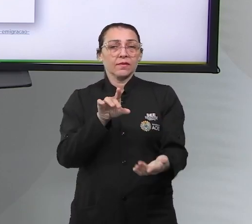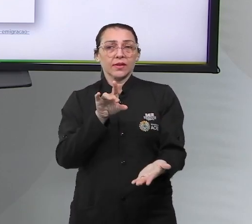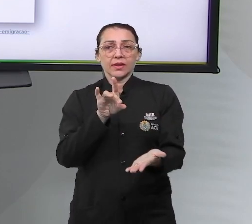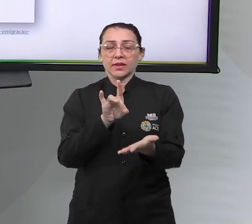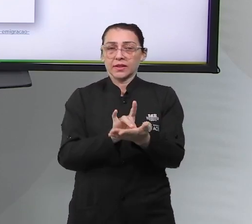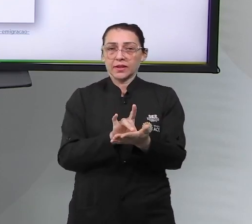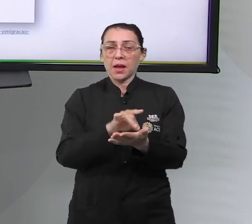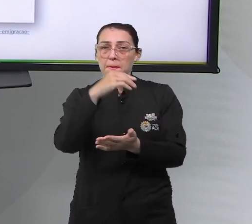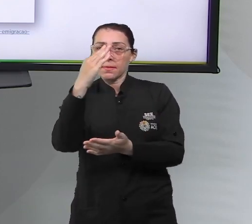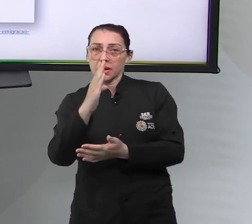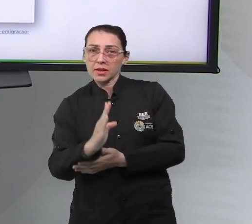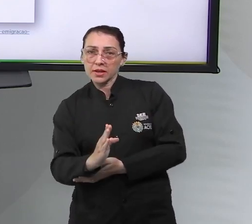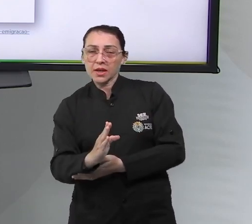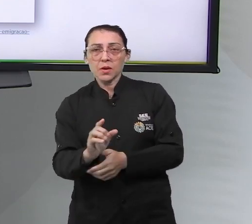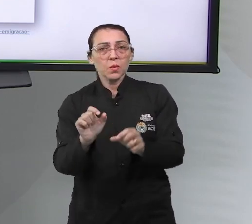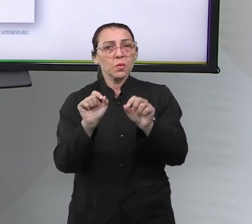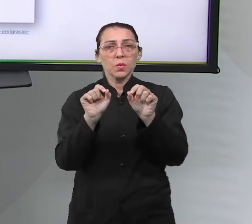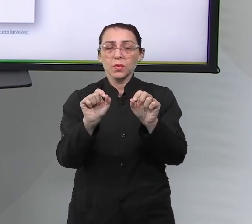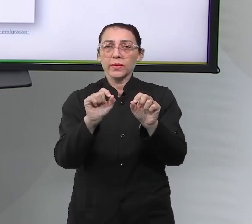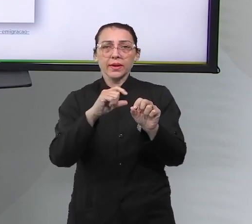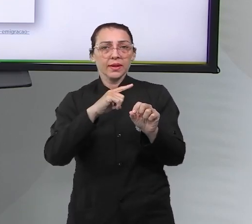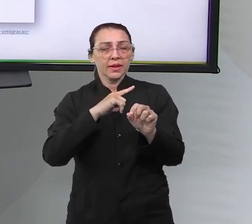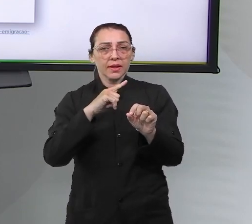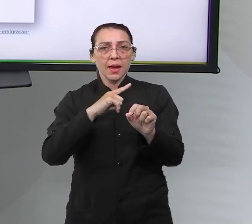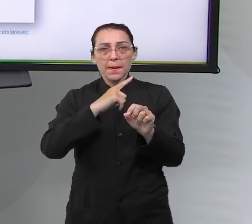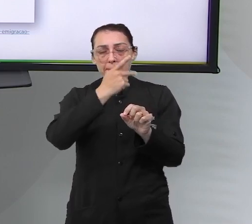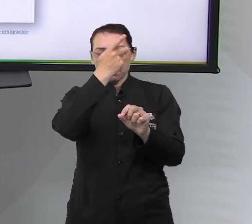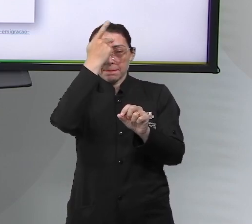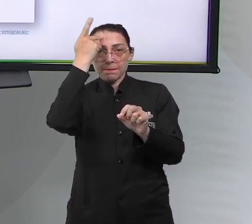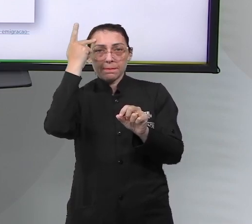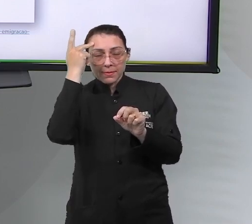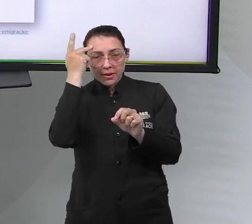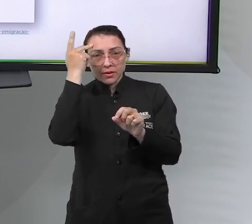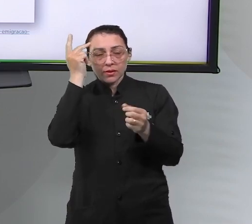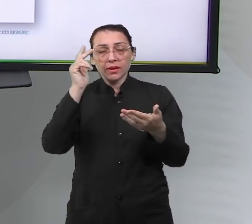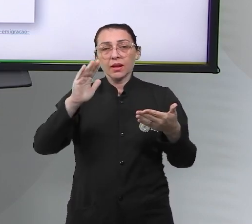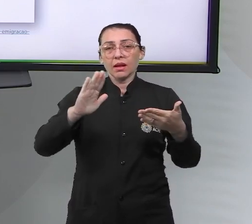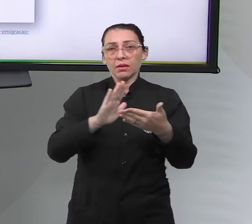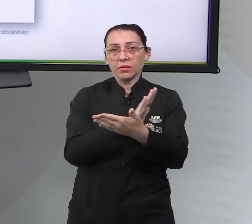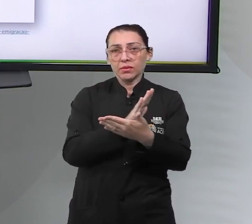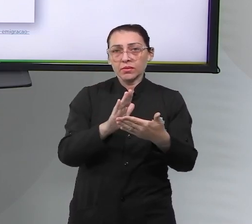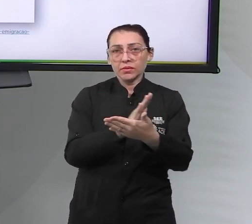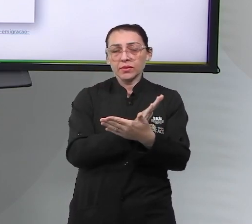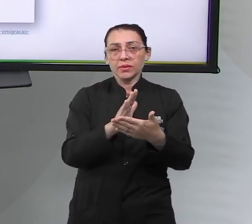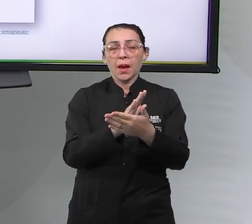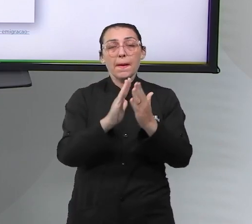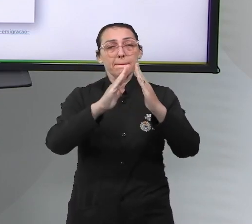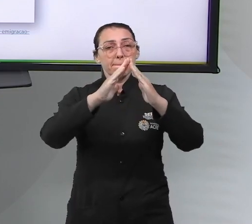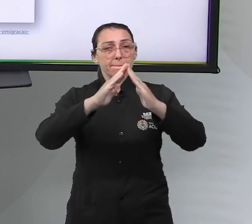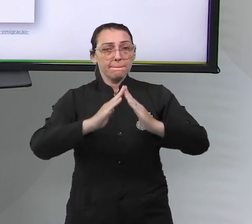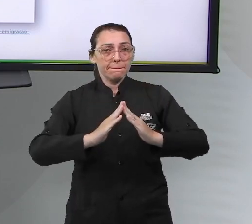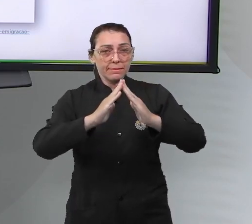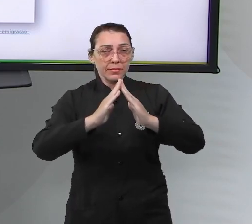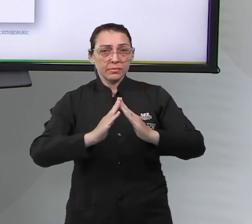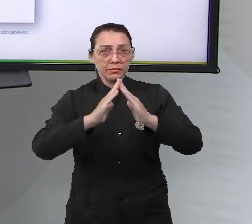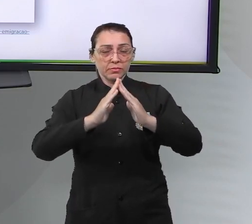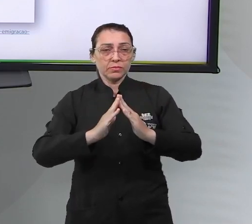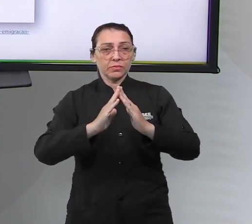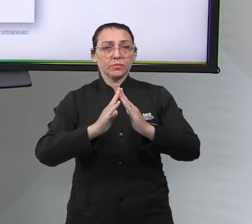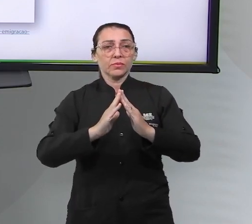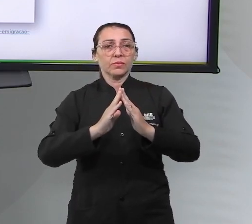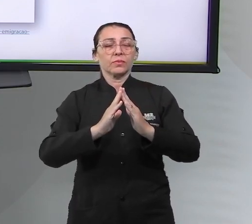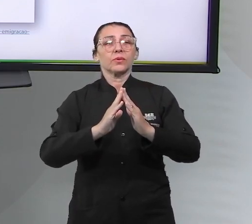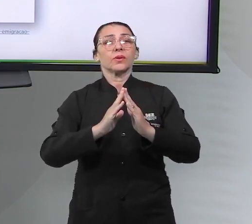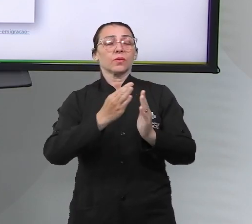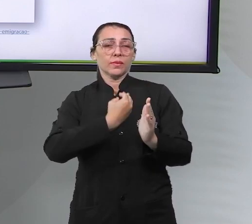realidade brasileira, o que é que nós temos? Pessoas que muitas das vezes residem, moram, possuem